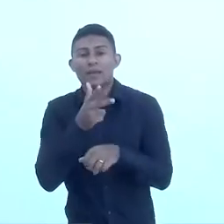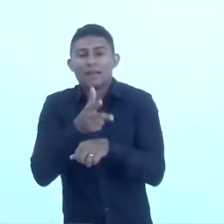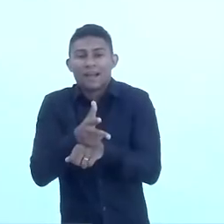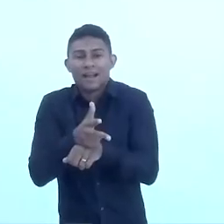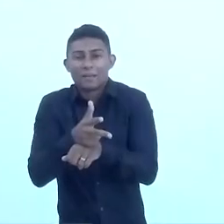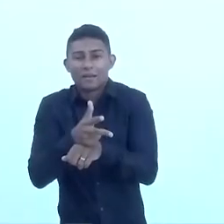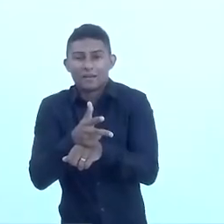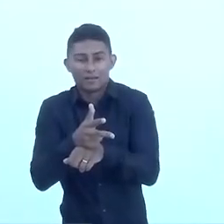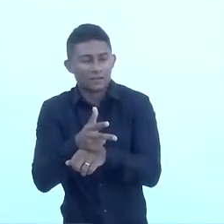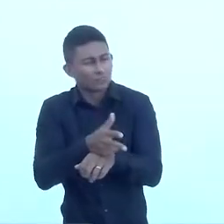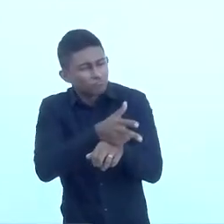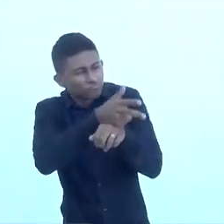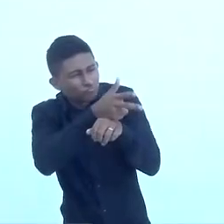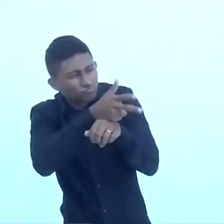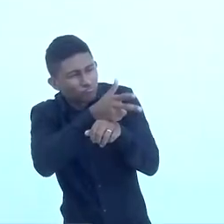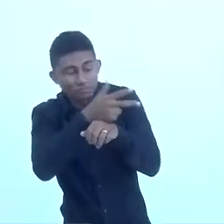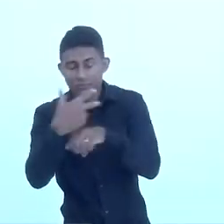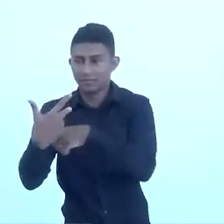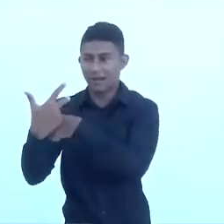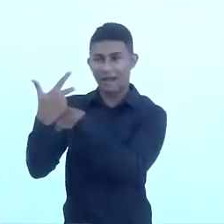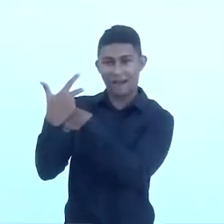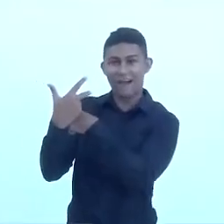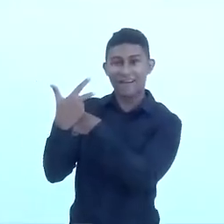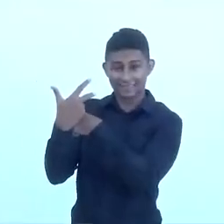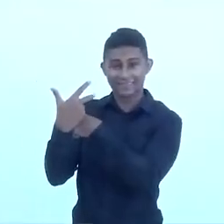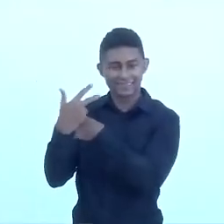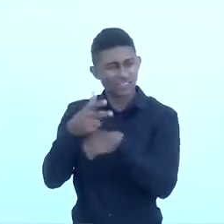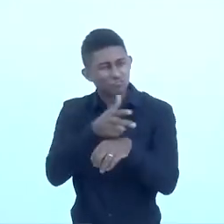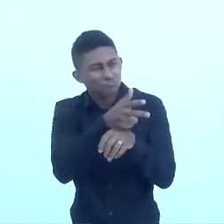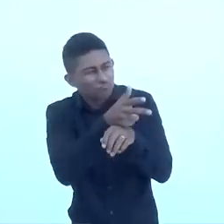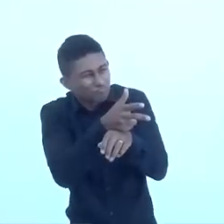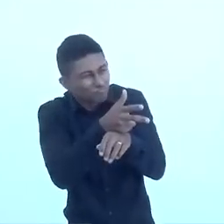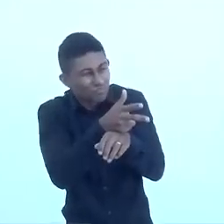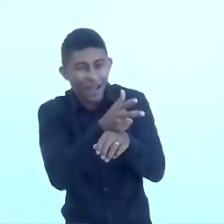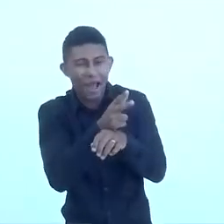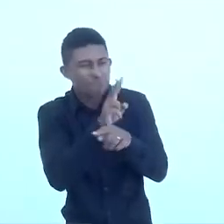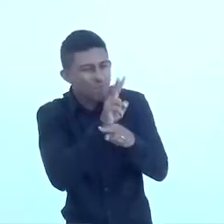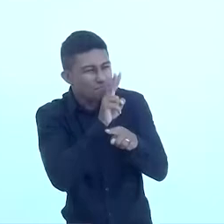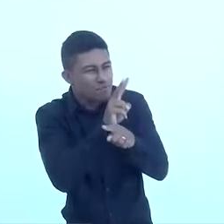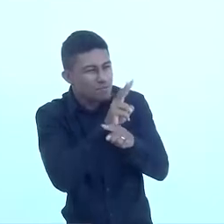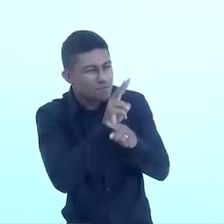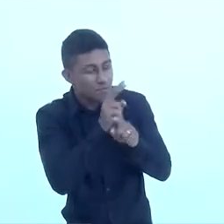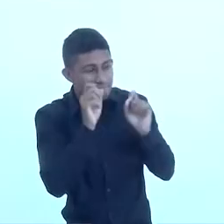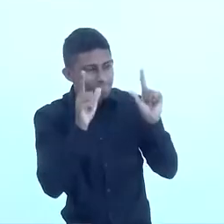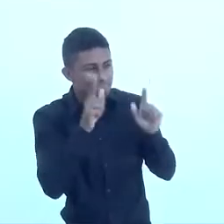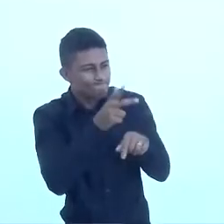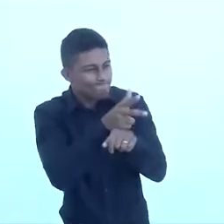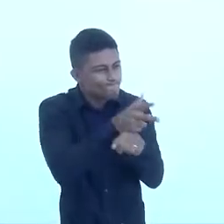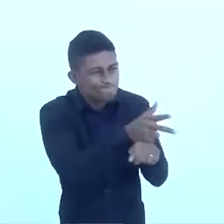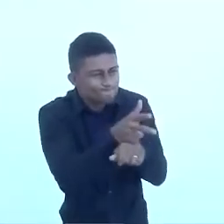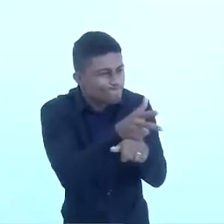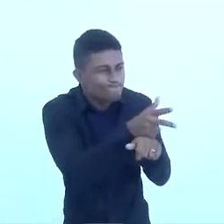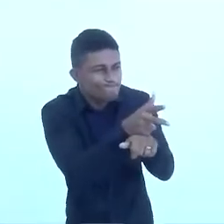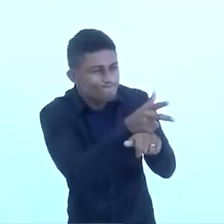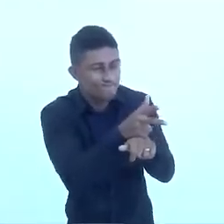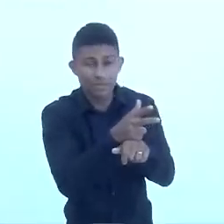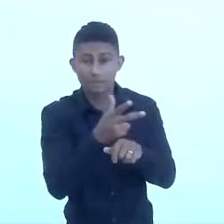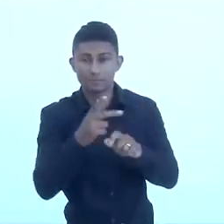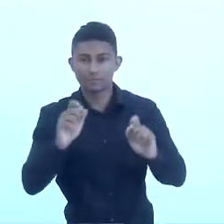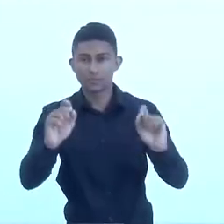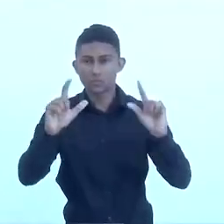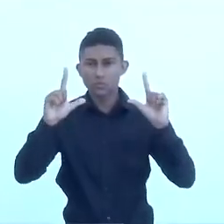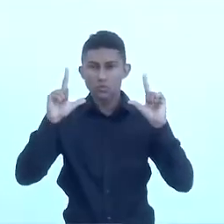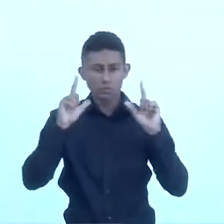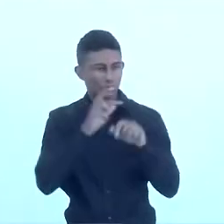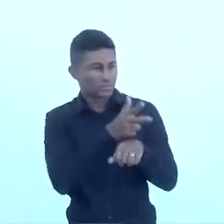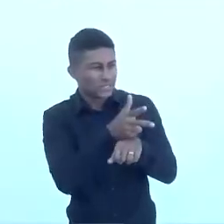olho em você, ele está quase sendo você. Uhum. Ele é aquele cara que está fazendo você ali, ele, conforme ele te